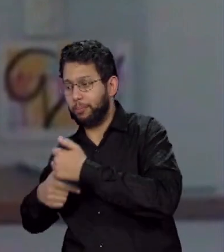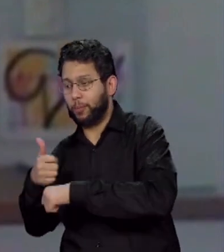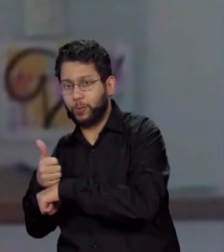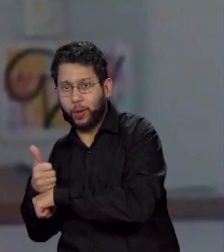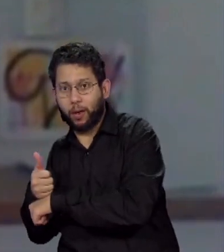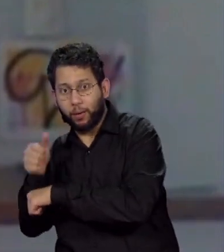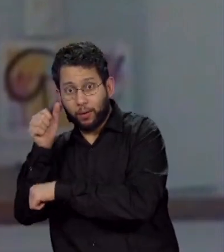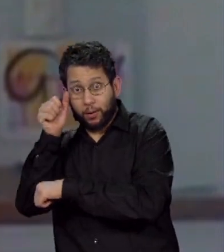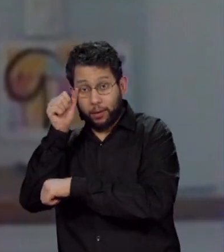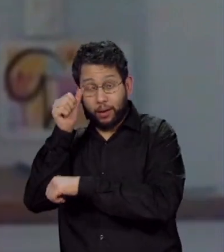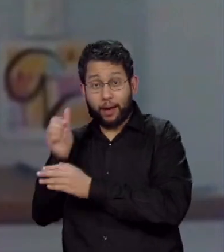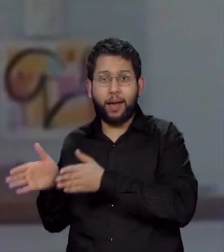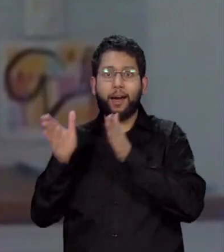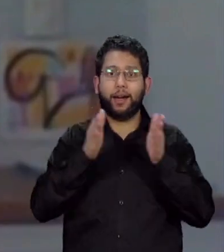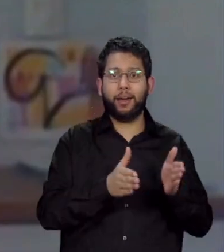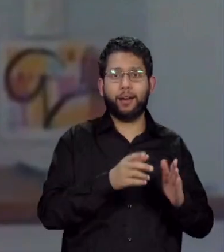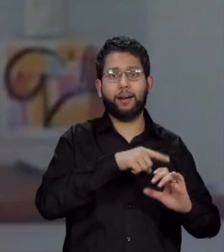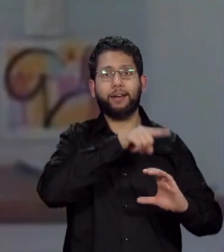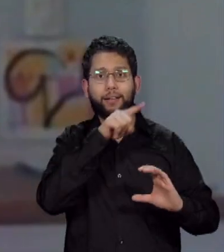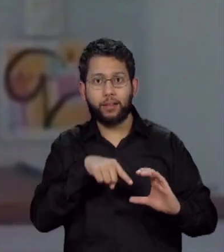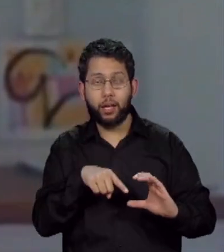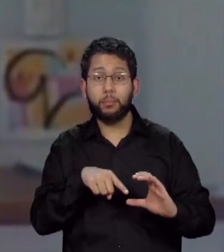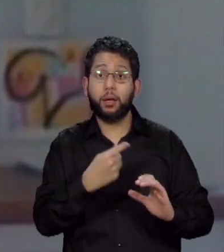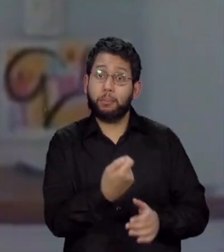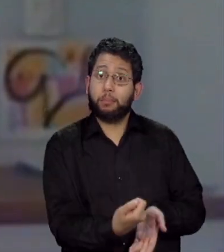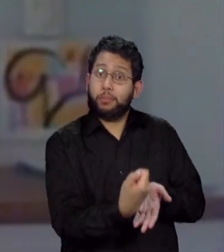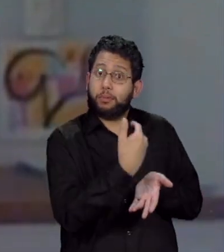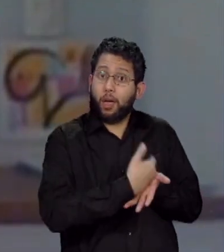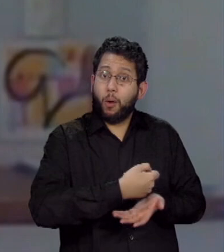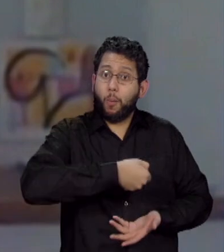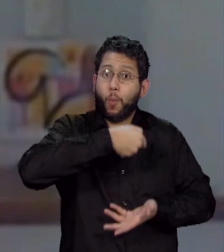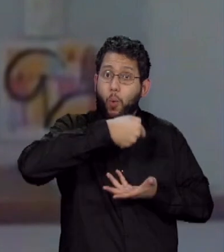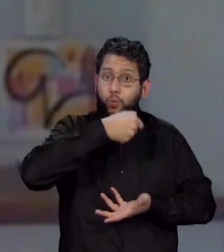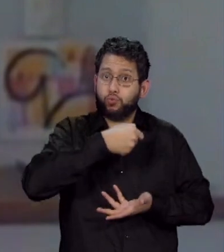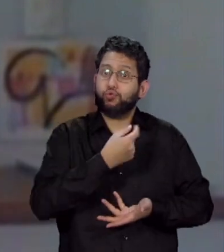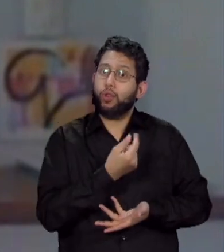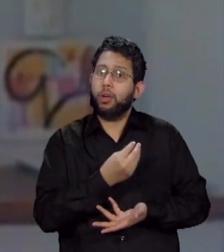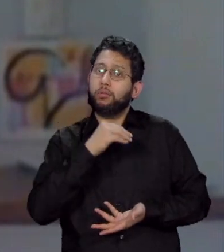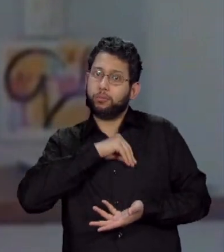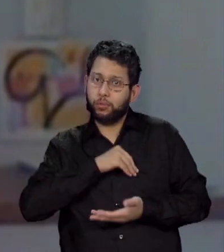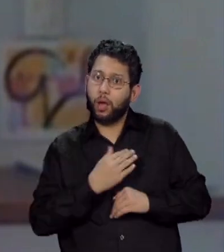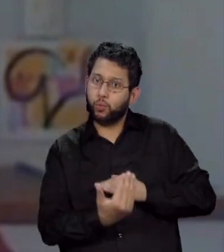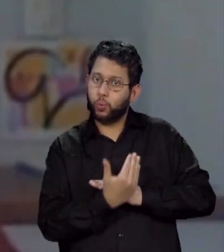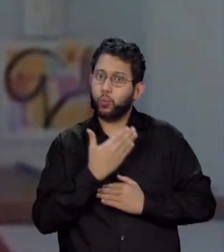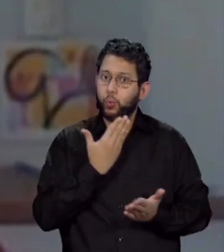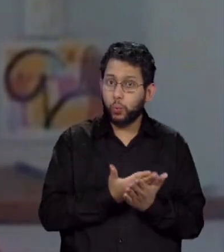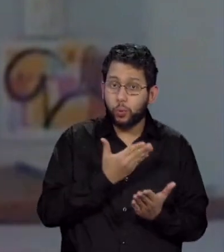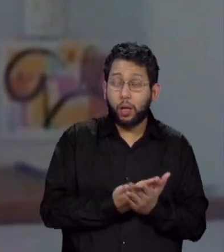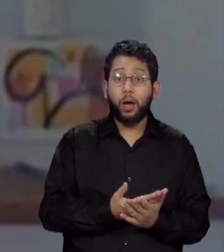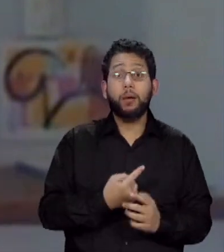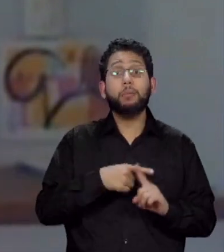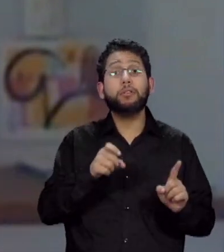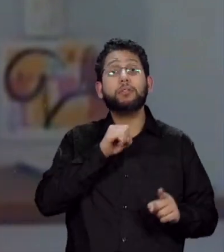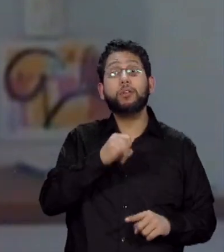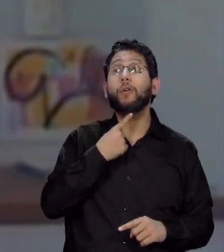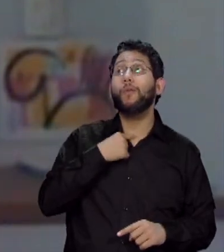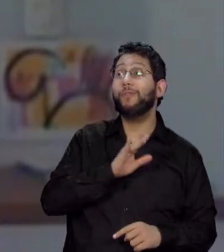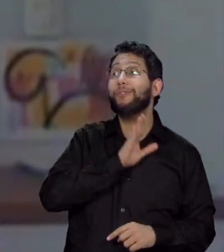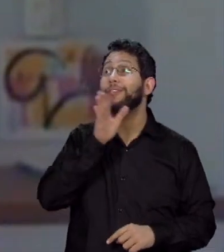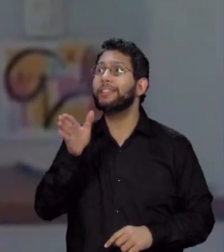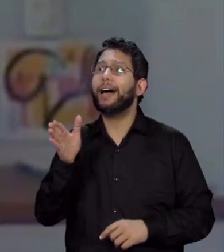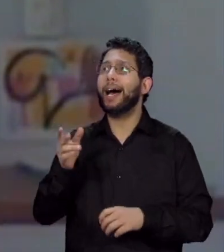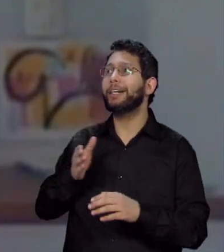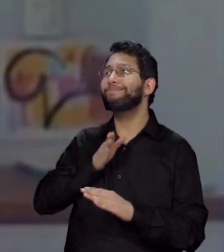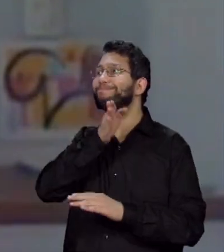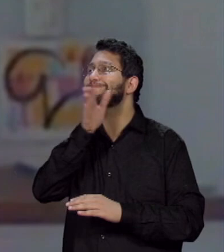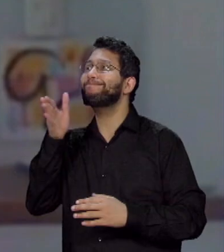um apoio que é um apoio financeiro para uma bolsa de estudos, mas, enfim, se o estudo demanda